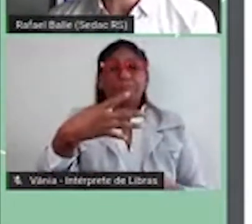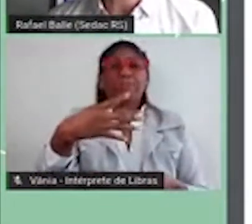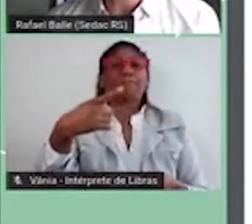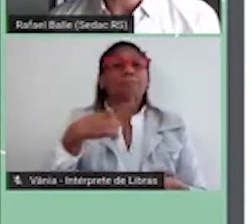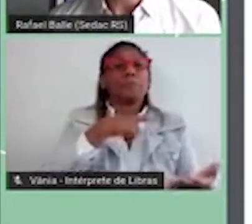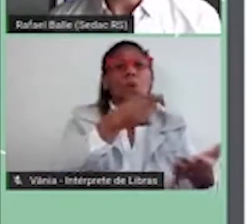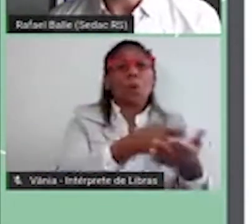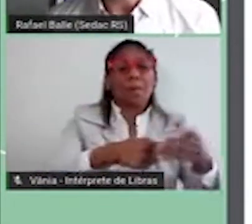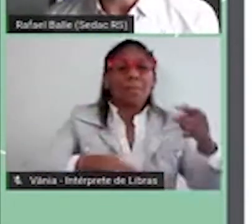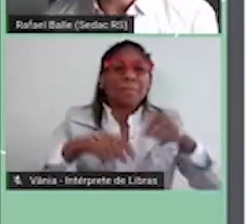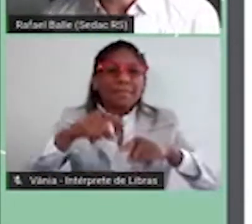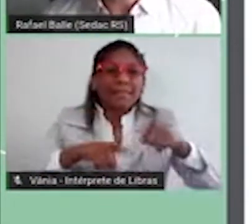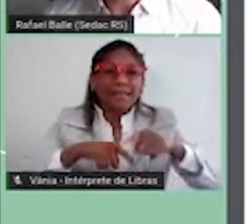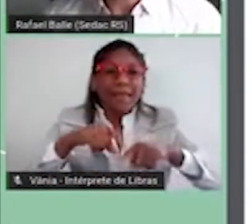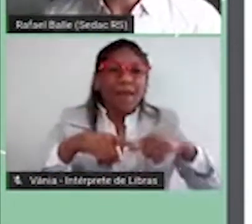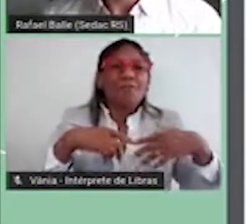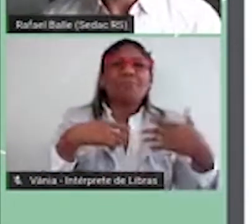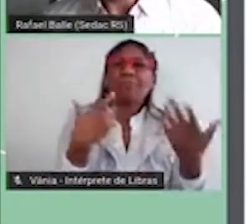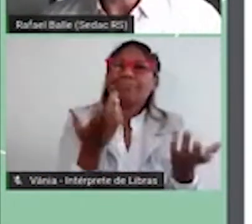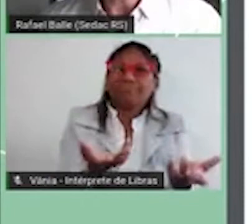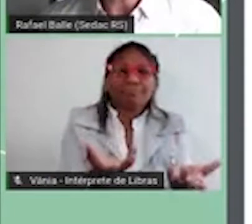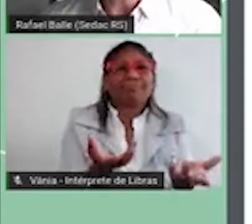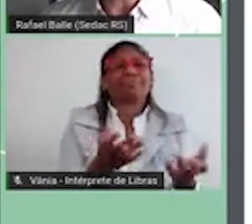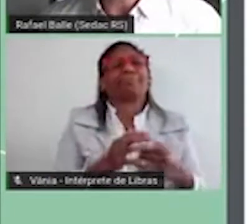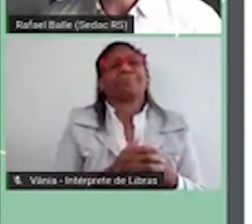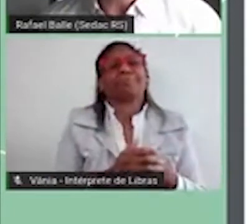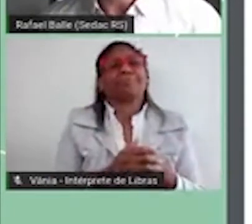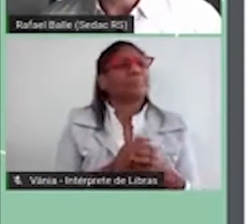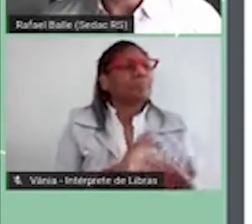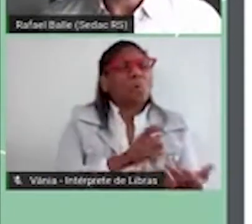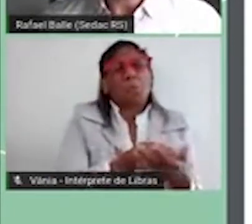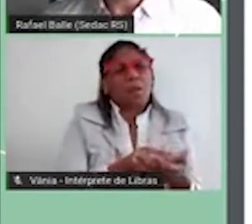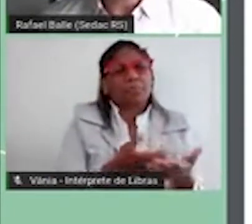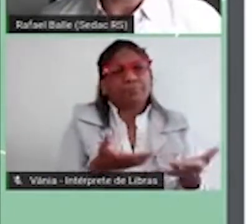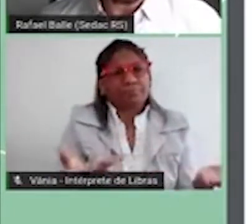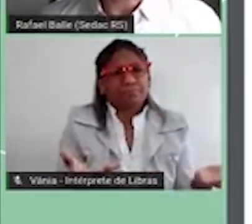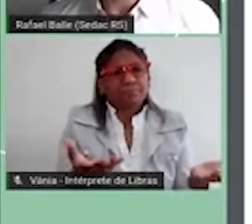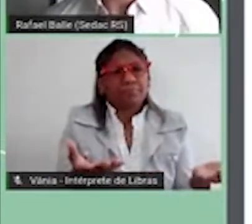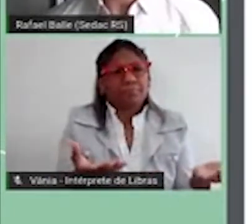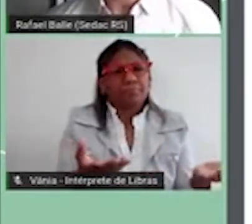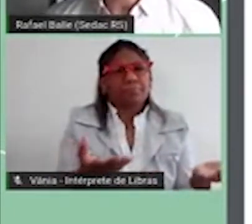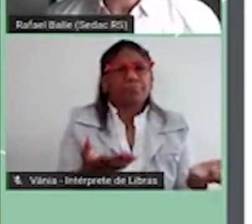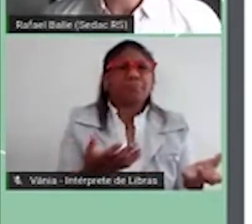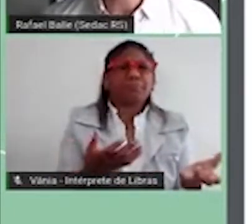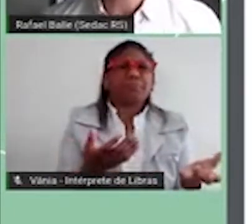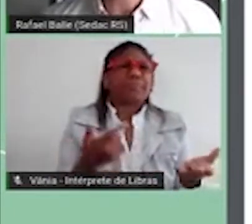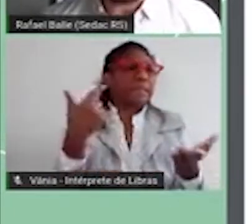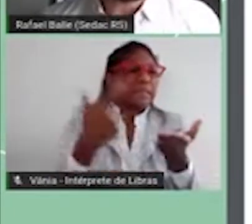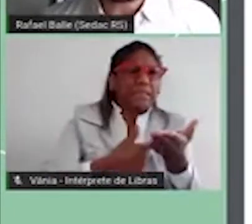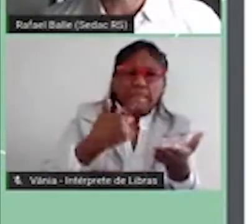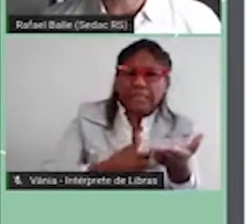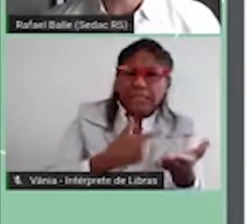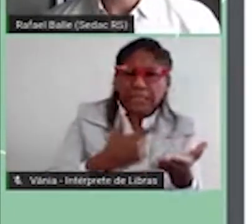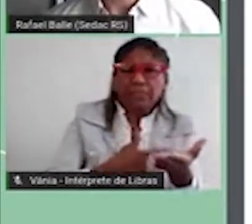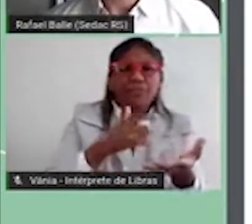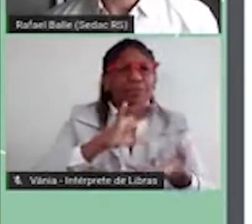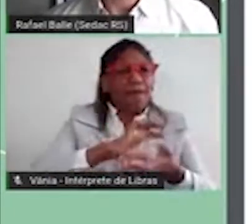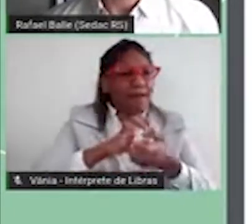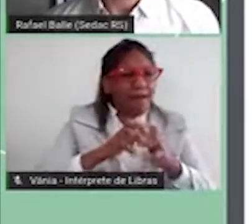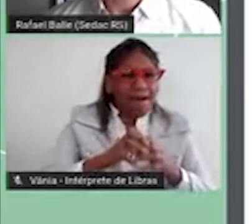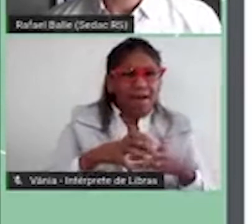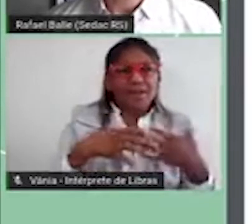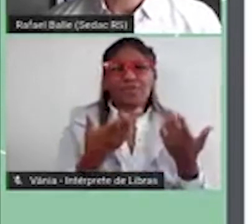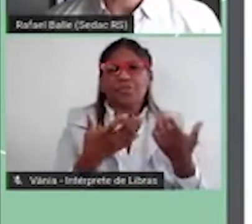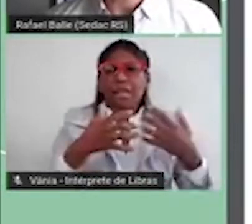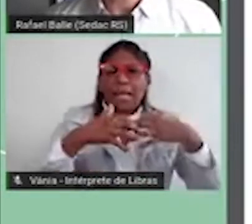Então, a gente está falando de adquirir bens culturais, né, livros, arte. Estamos falando de adquirir equipamentos,